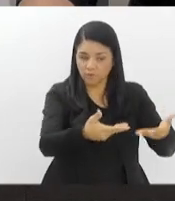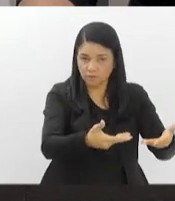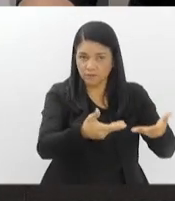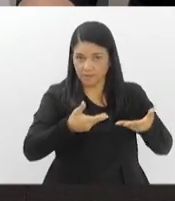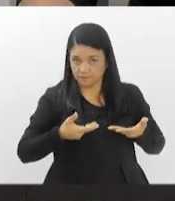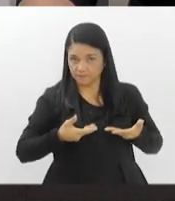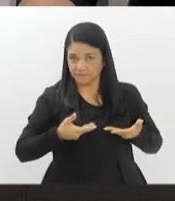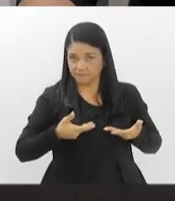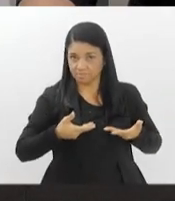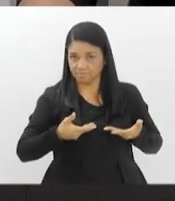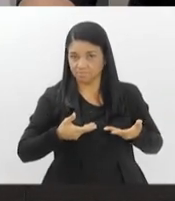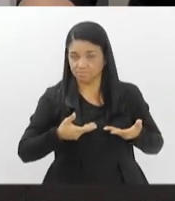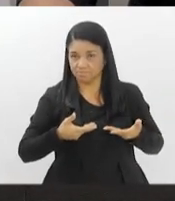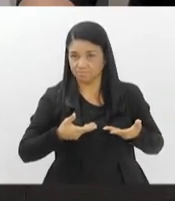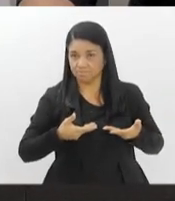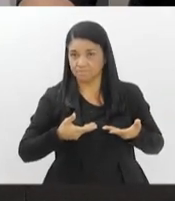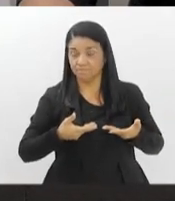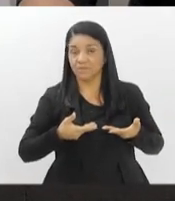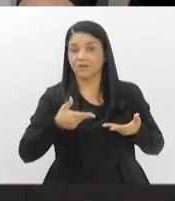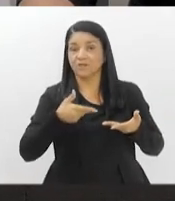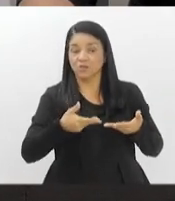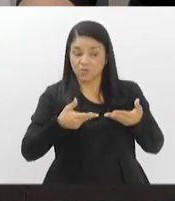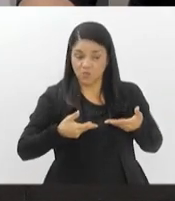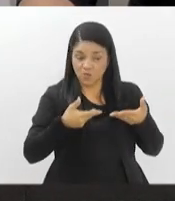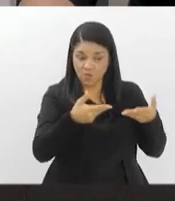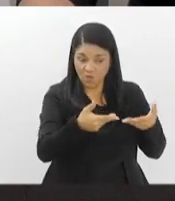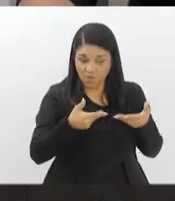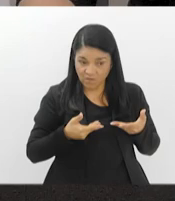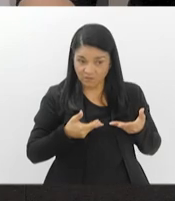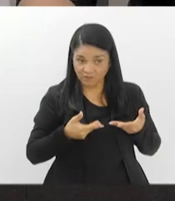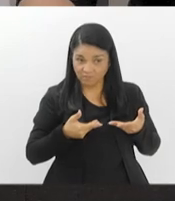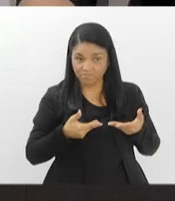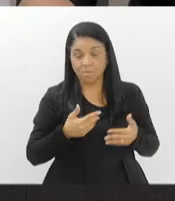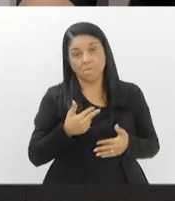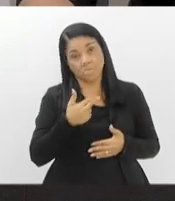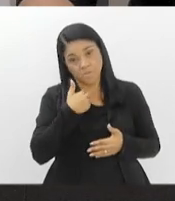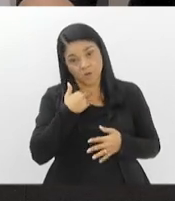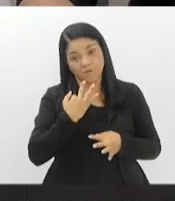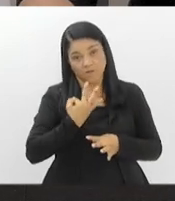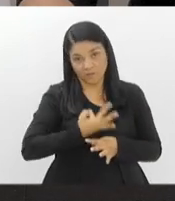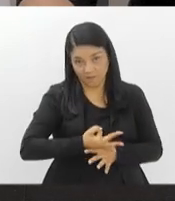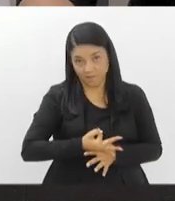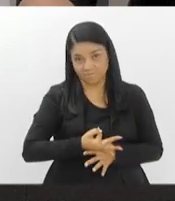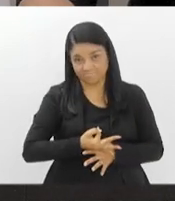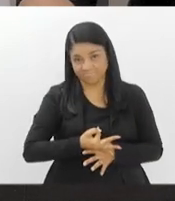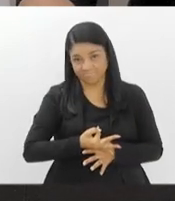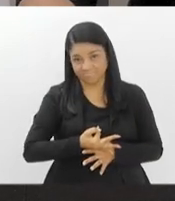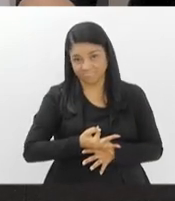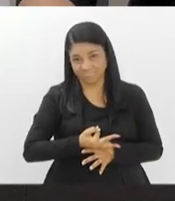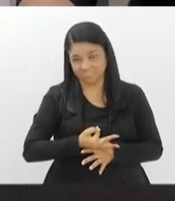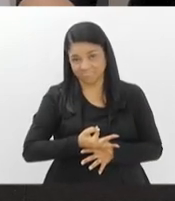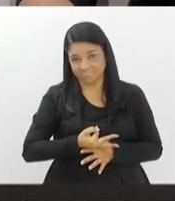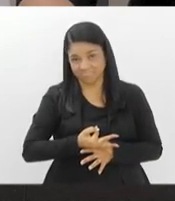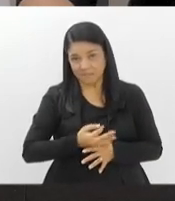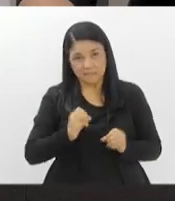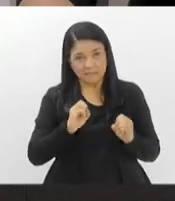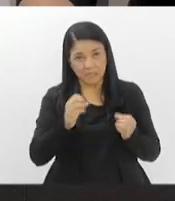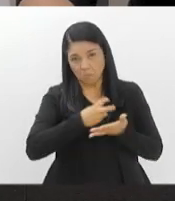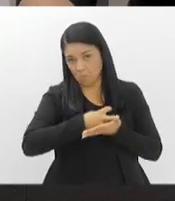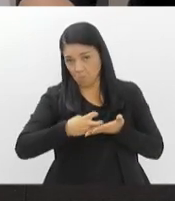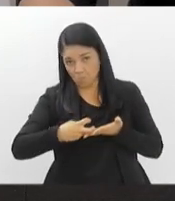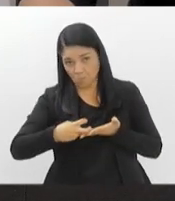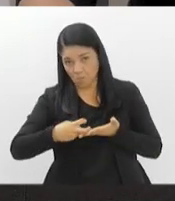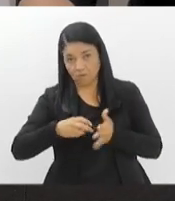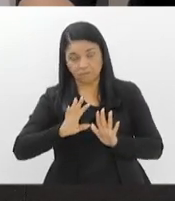aí só que na no convite o convidado pode não vir também sob nenhuma sanção não há